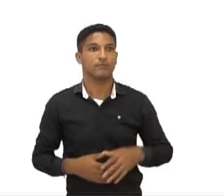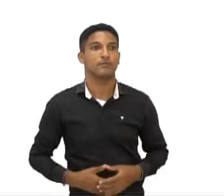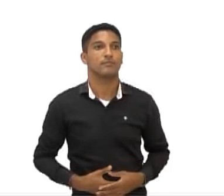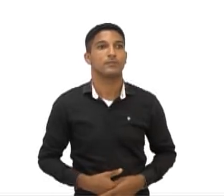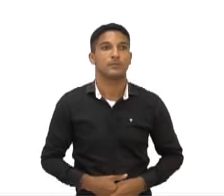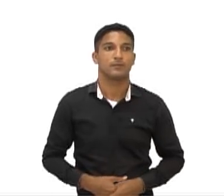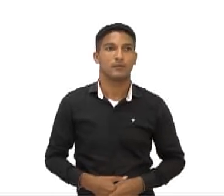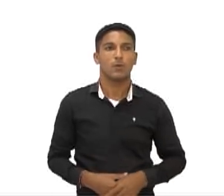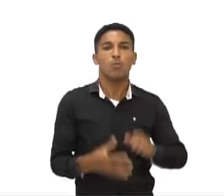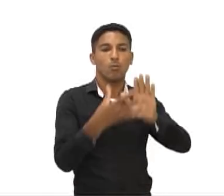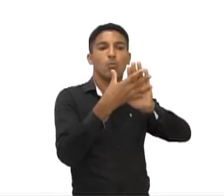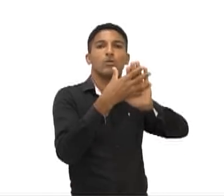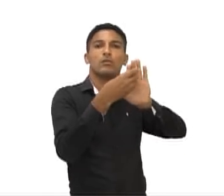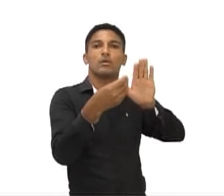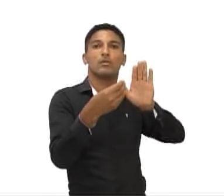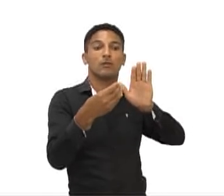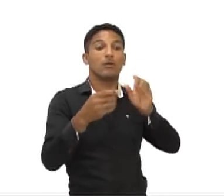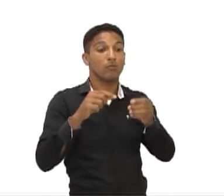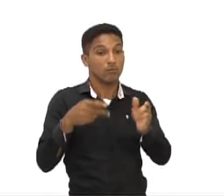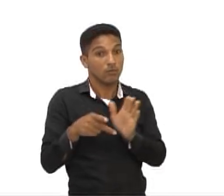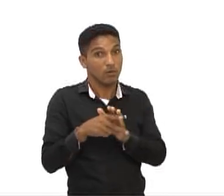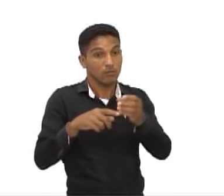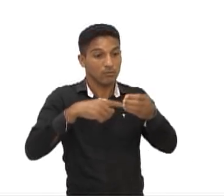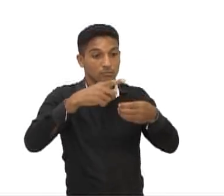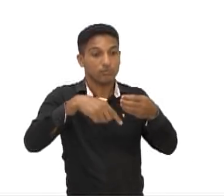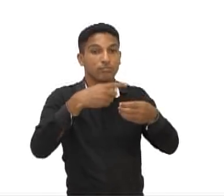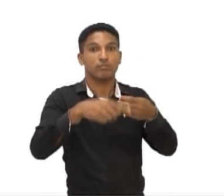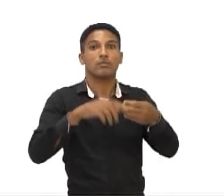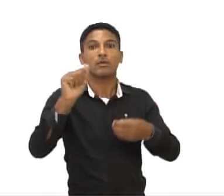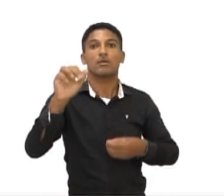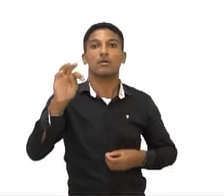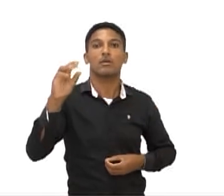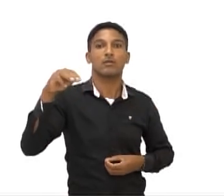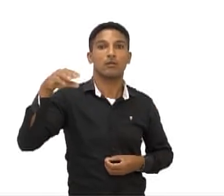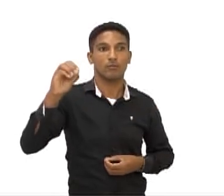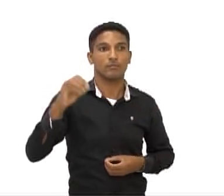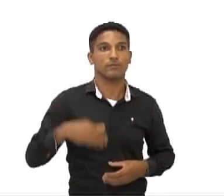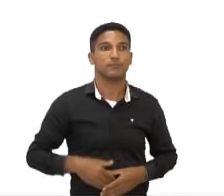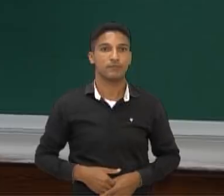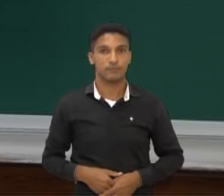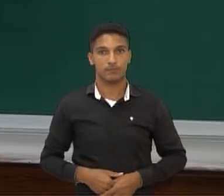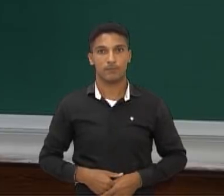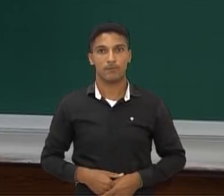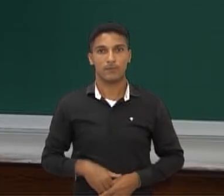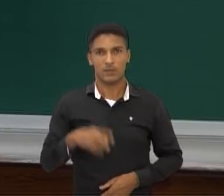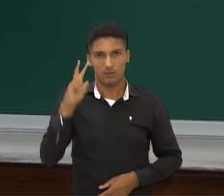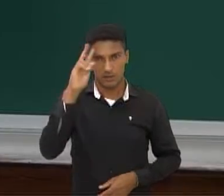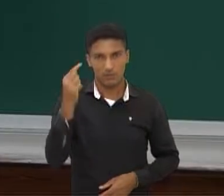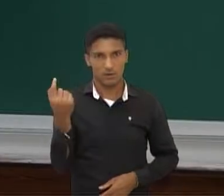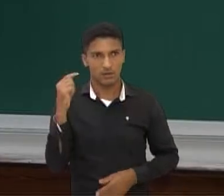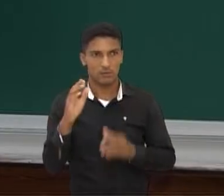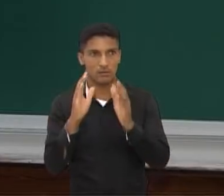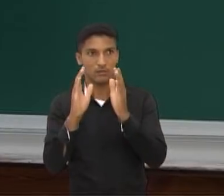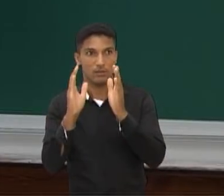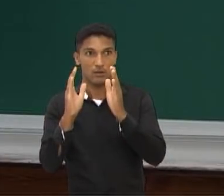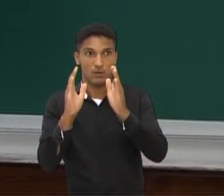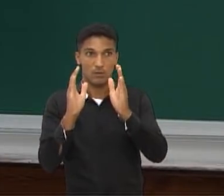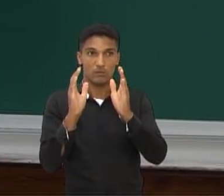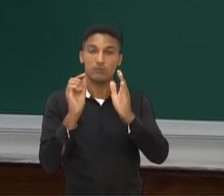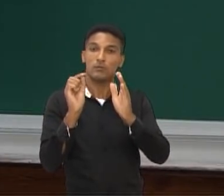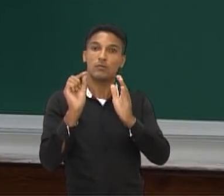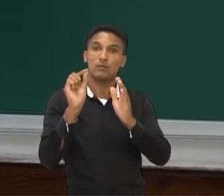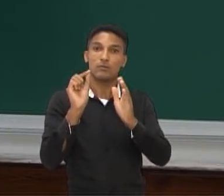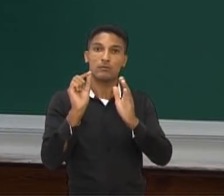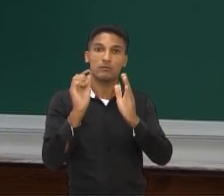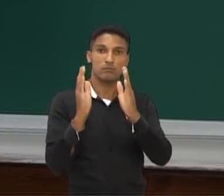o modelo o que ele fez? O Thomson ele foi bem importante para o estudo dos modelos atômicos. Por